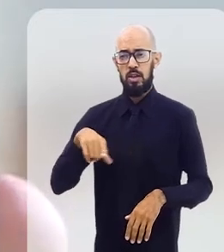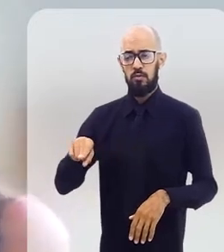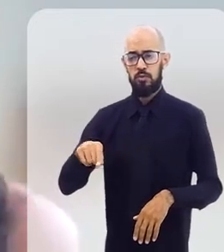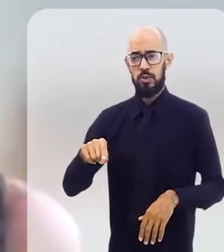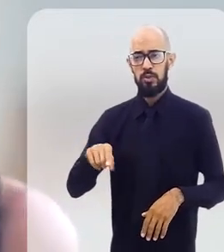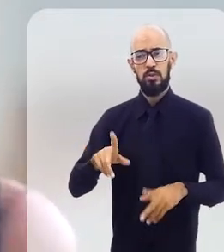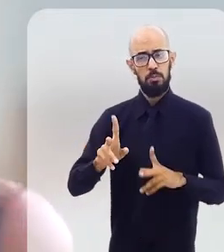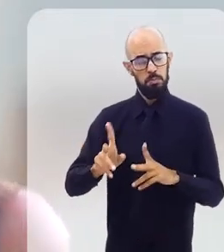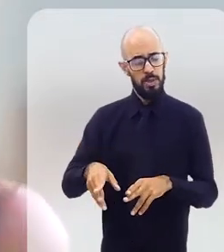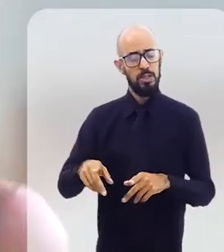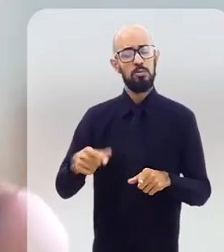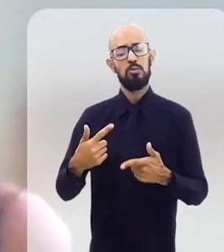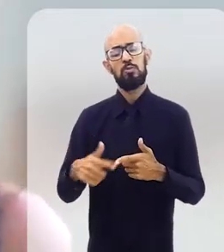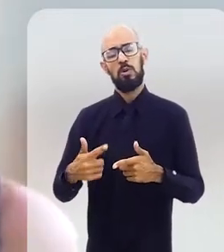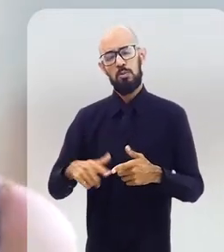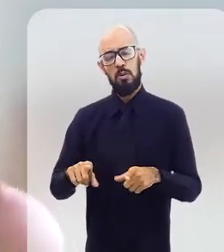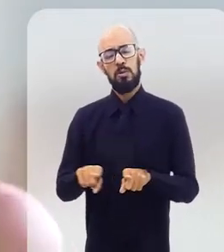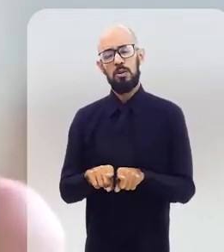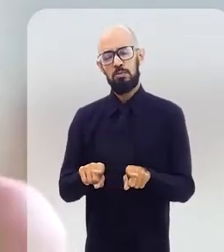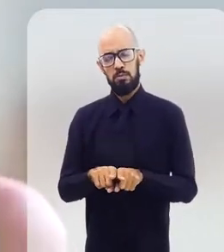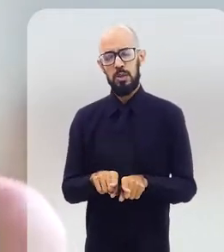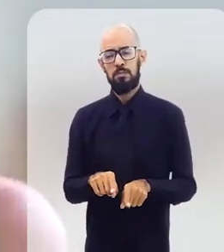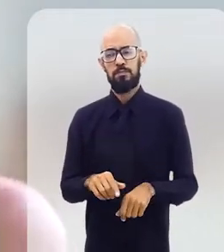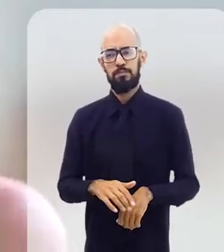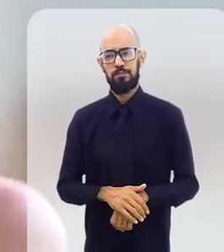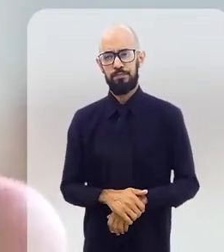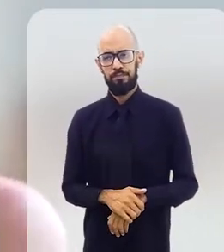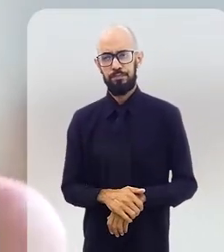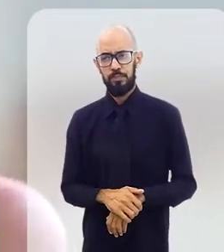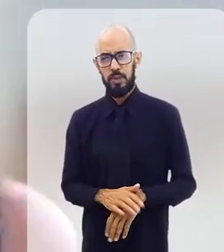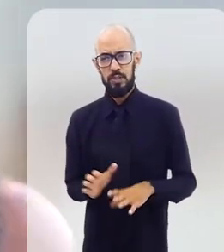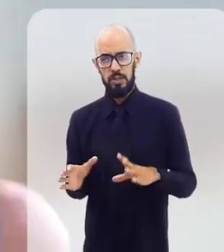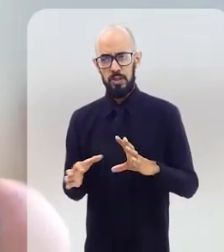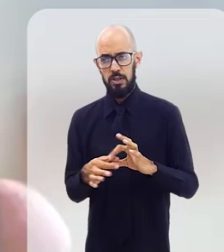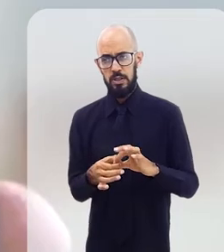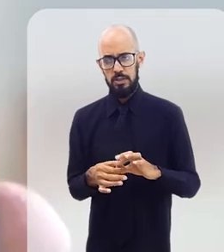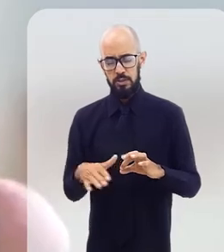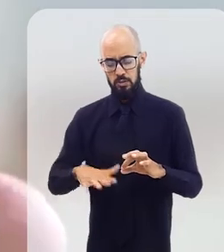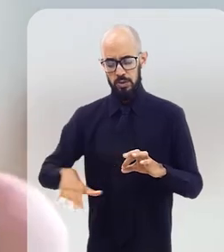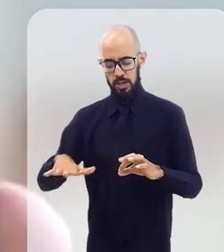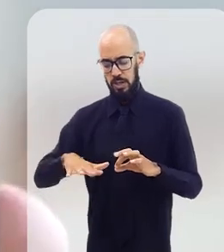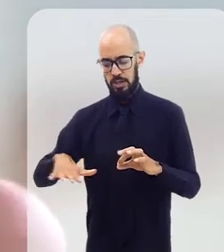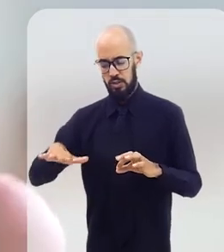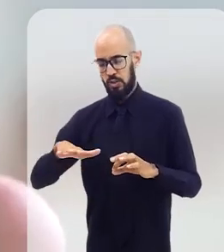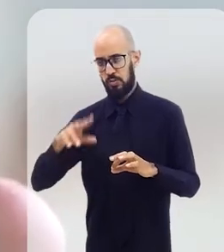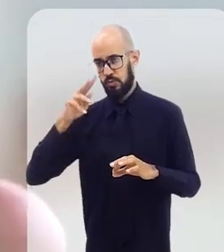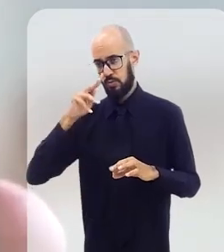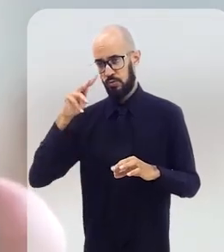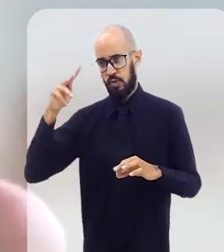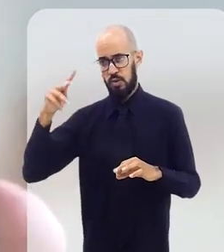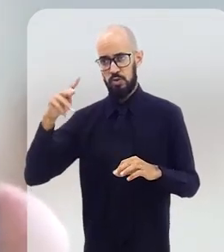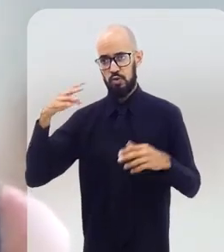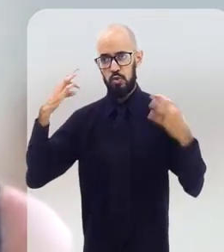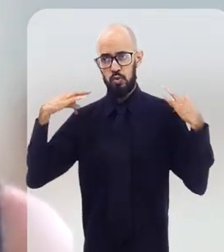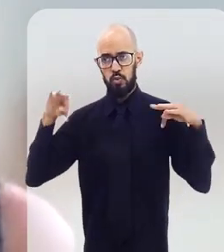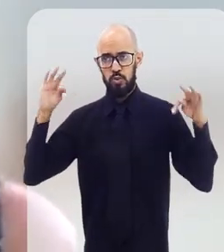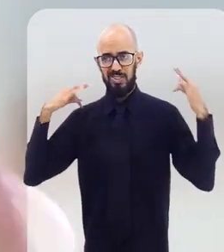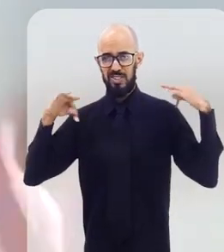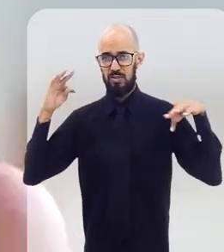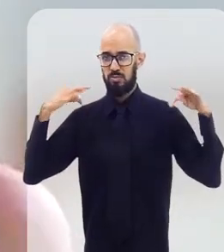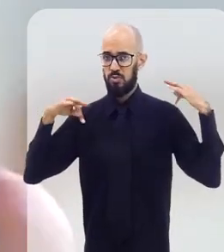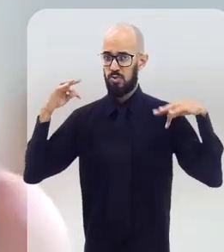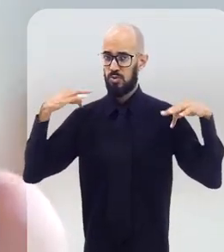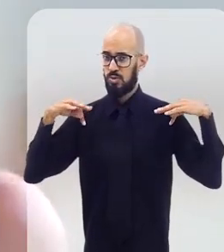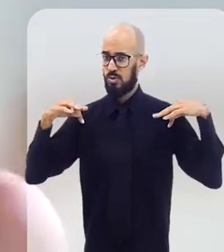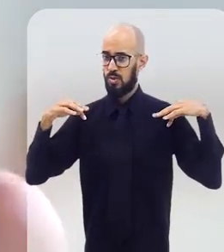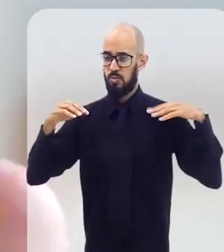afetada, porque o turismo foi muito afetado, né? Então, a ligação ali naquela região muito forte, né, com o turismo, né? Então,